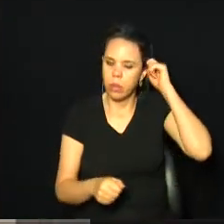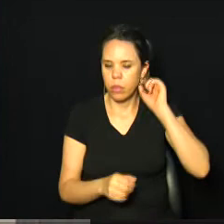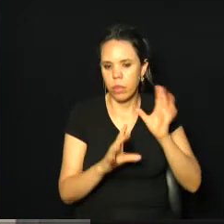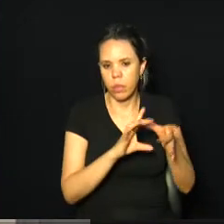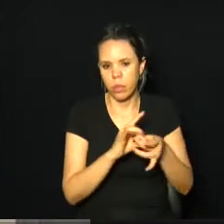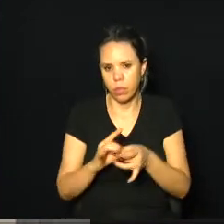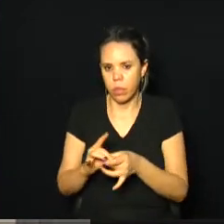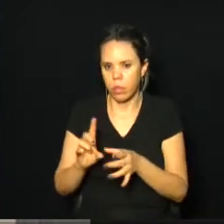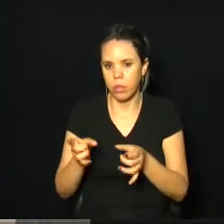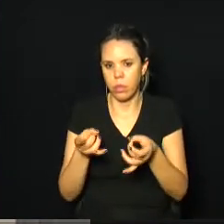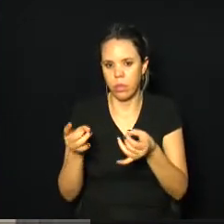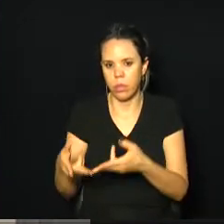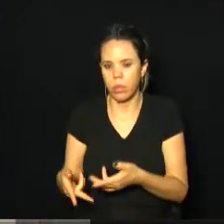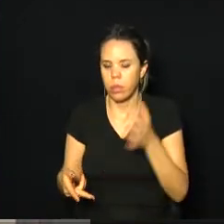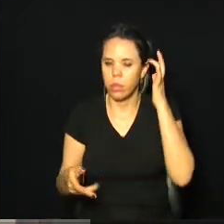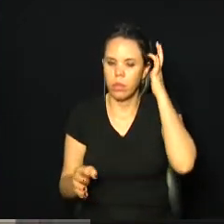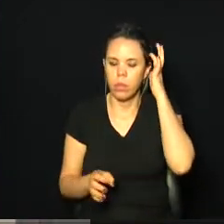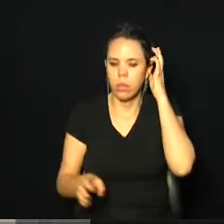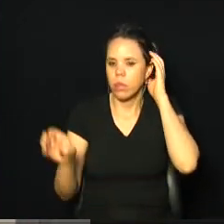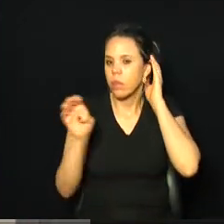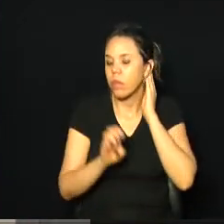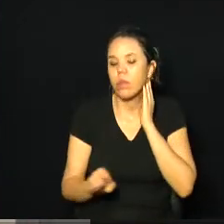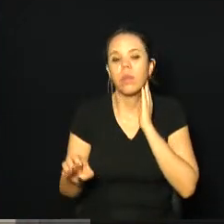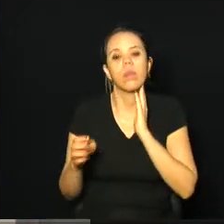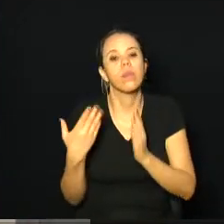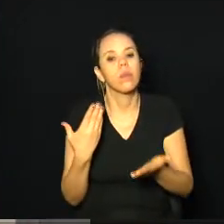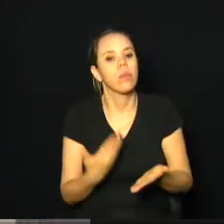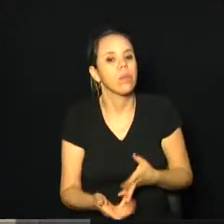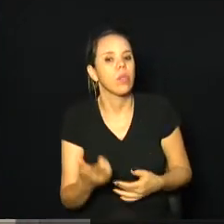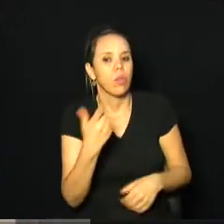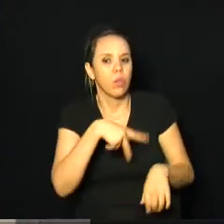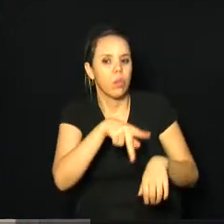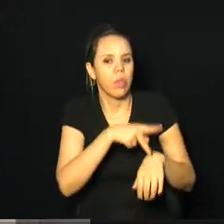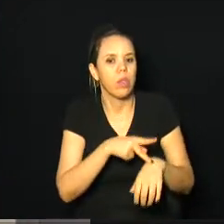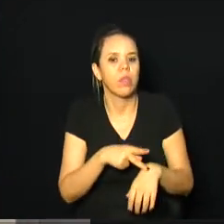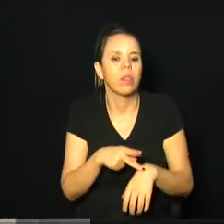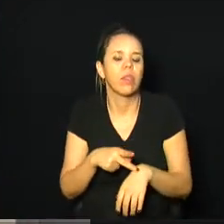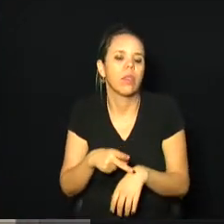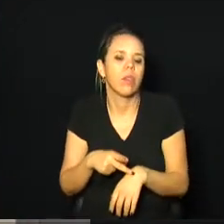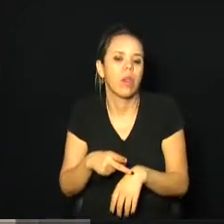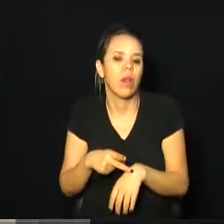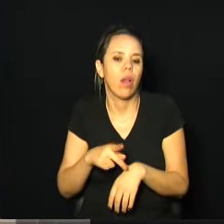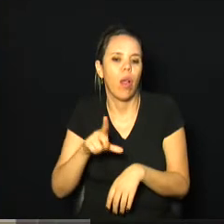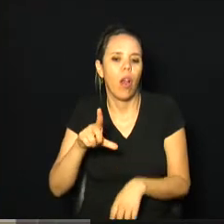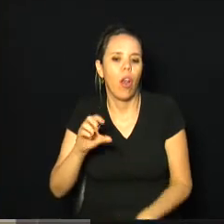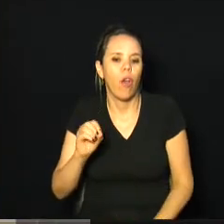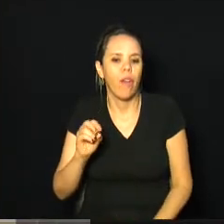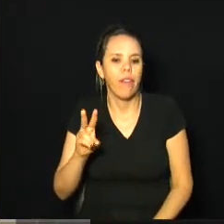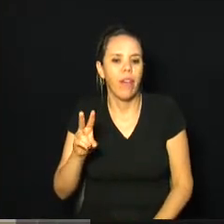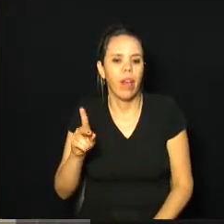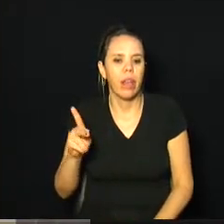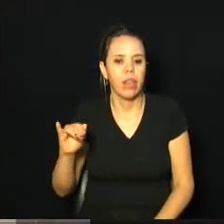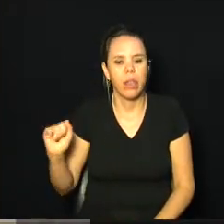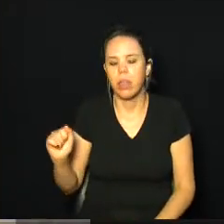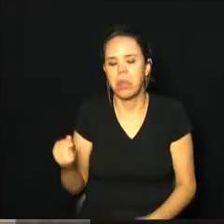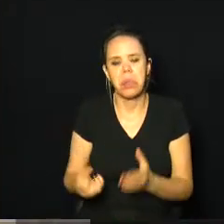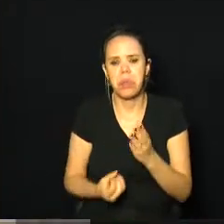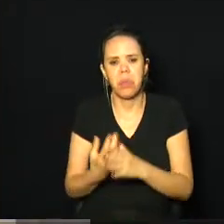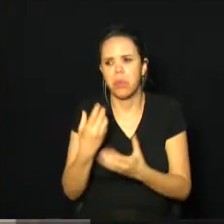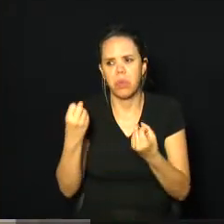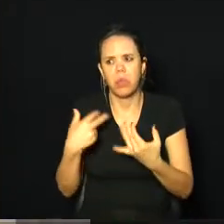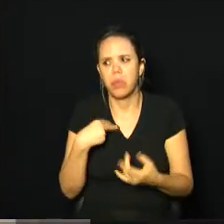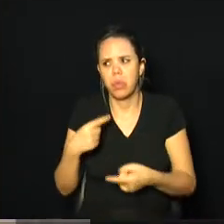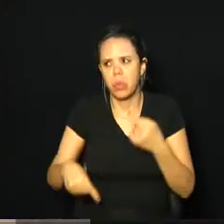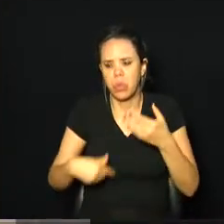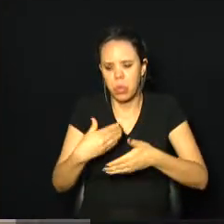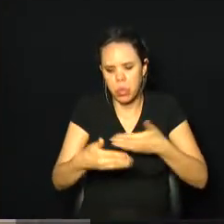fora já no europeu, perdendo para a Tchecoslováquia, que nem apareceu na Olimpíada. Então, assim, não tem muita explicação, são